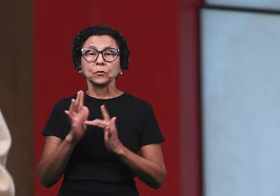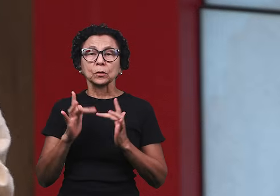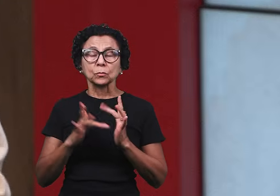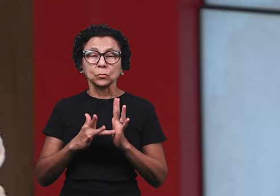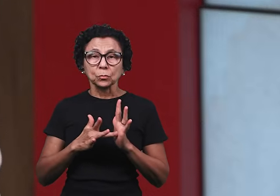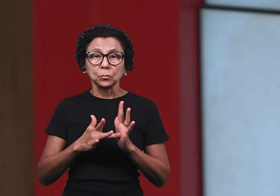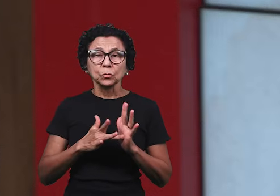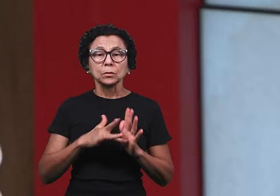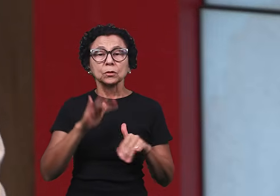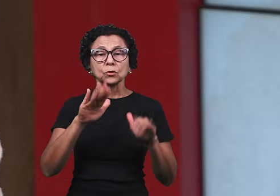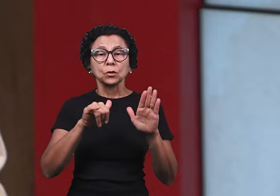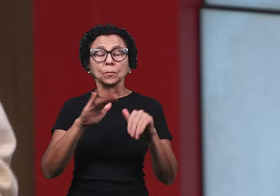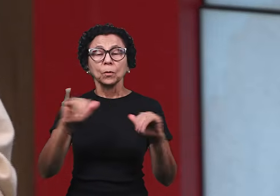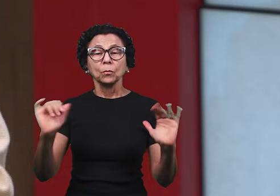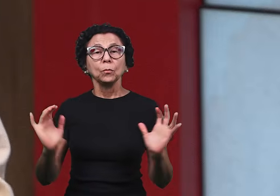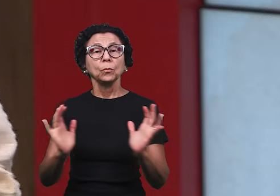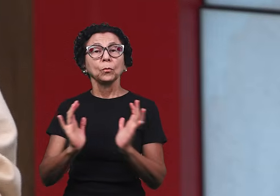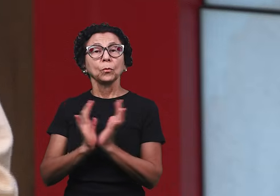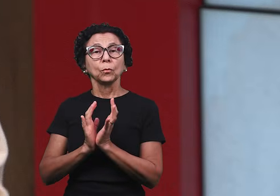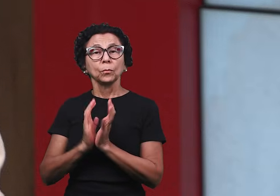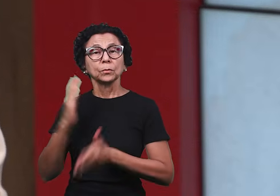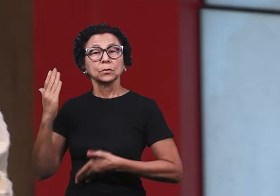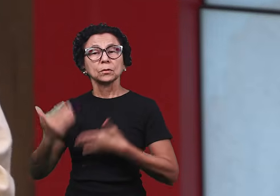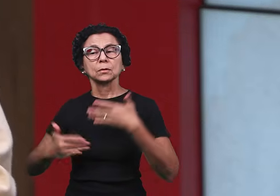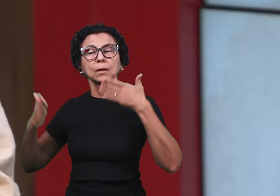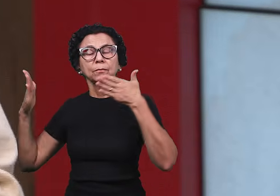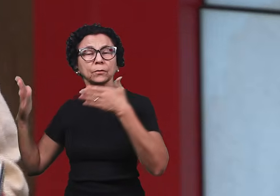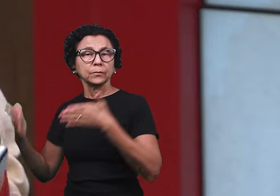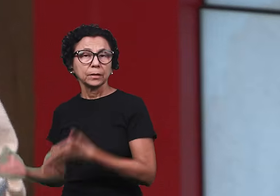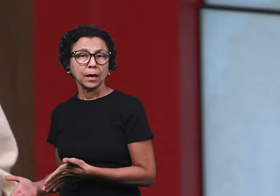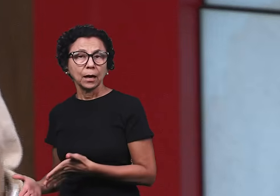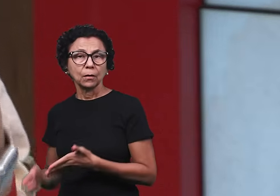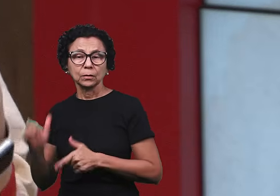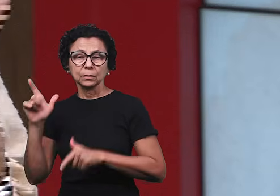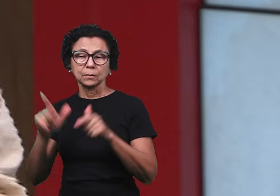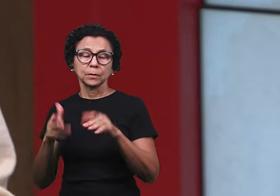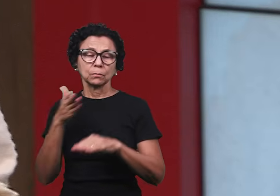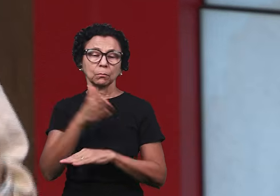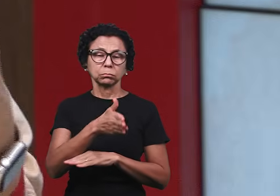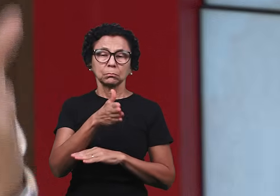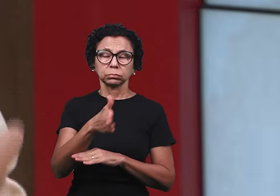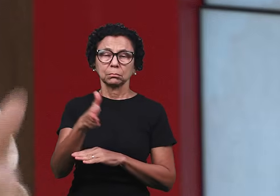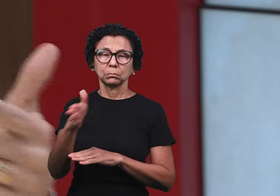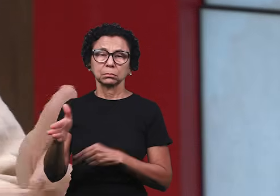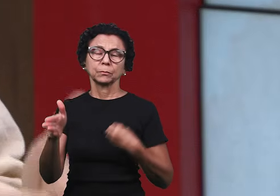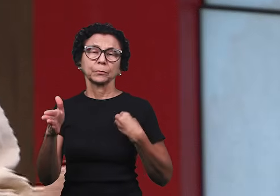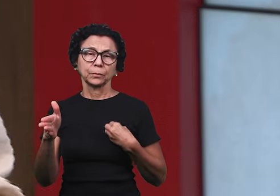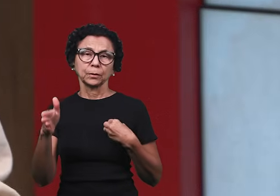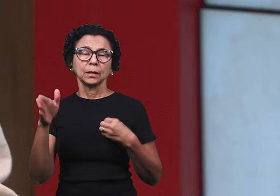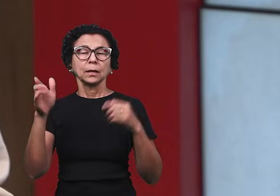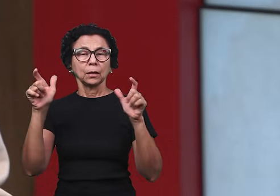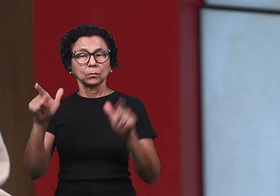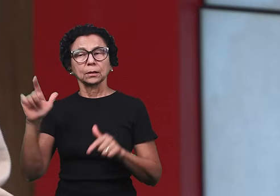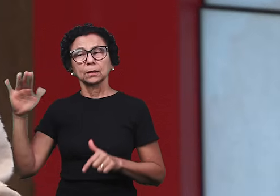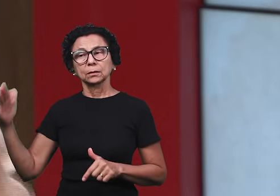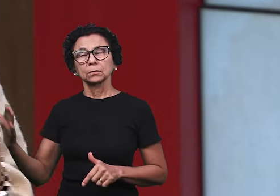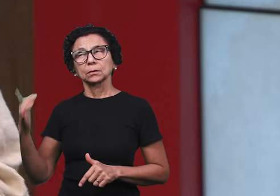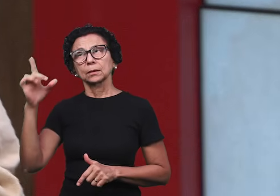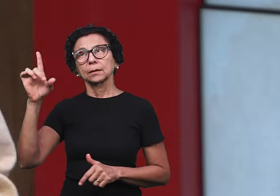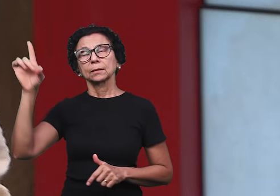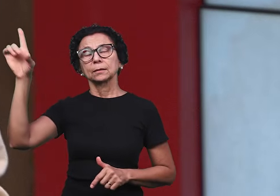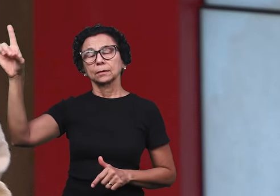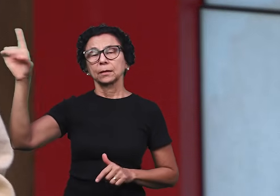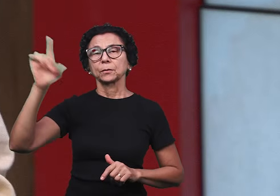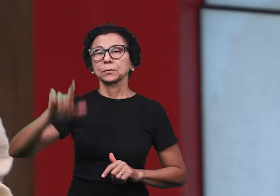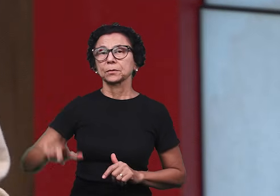santos, onde a igreja seria esse corpo vivo, que onde quer que a igreja esteja, ali há adoração a Deus.